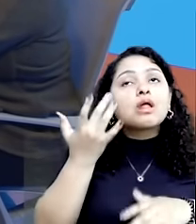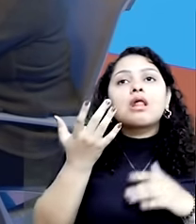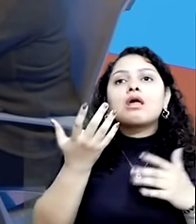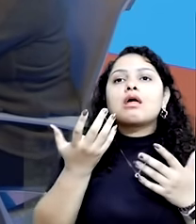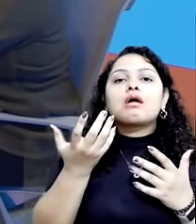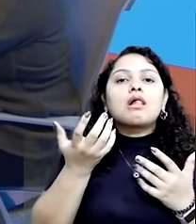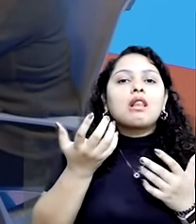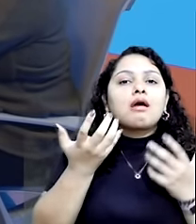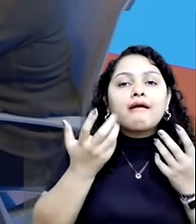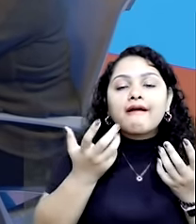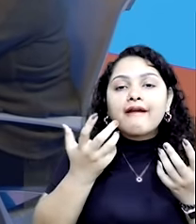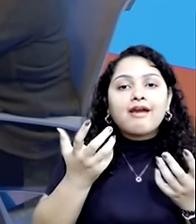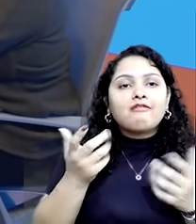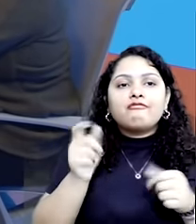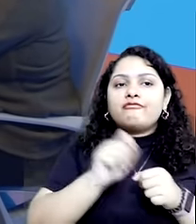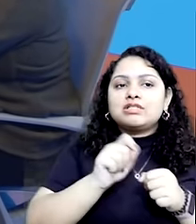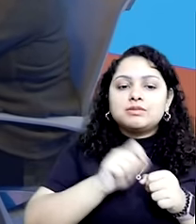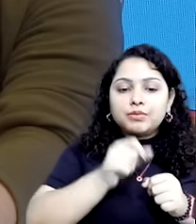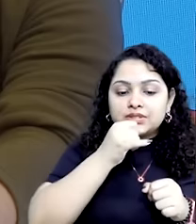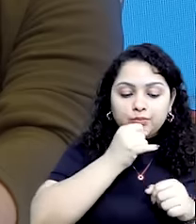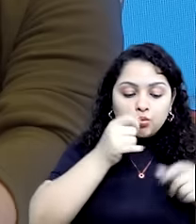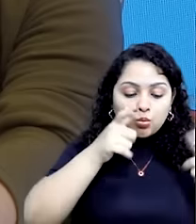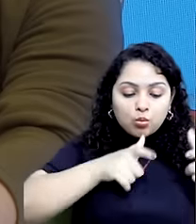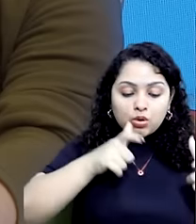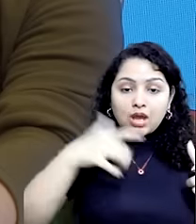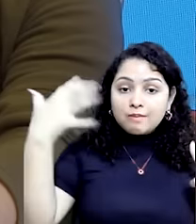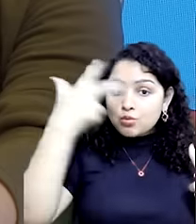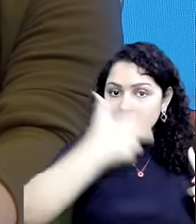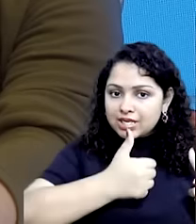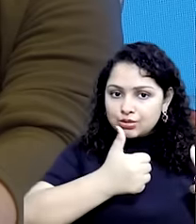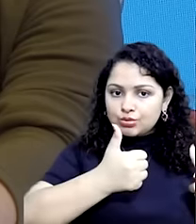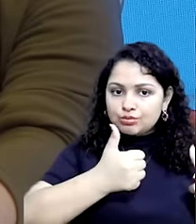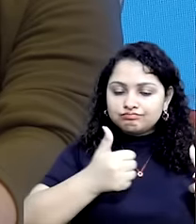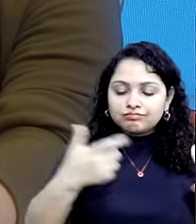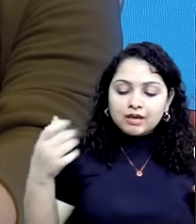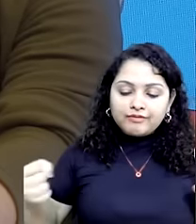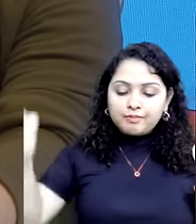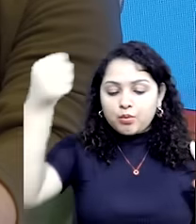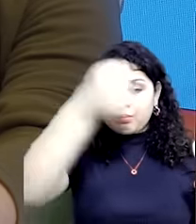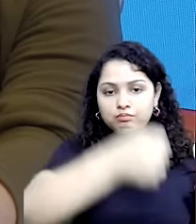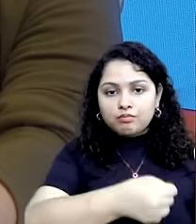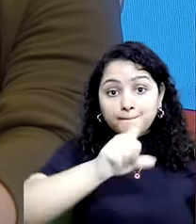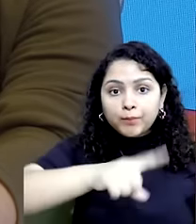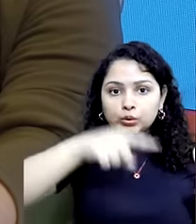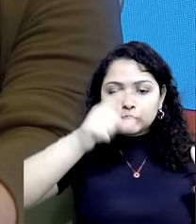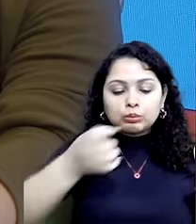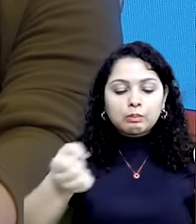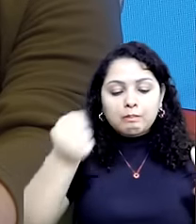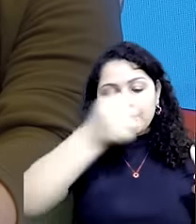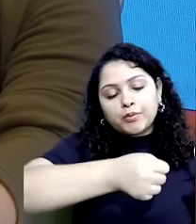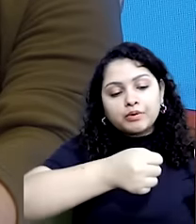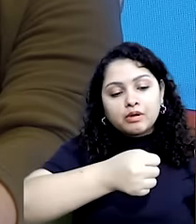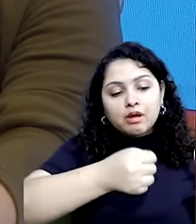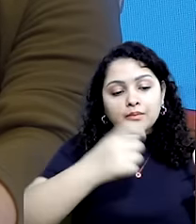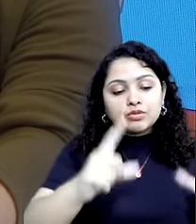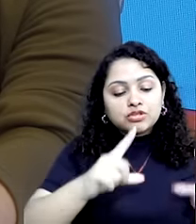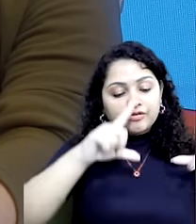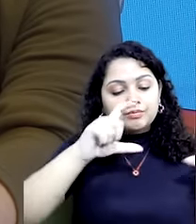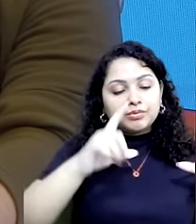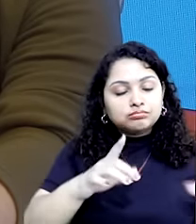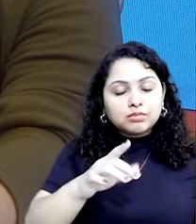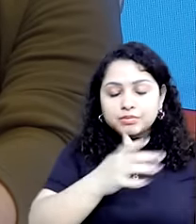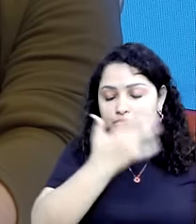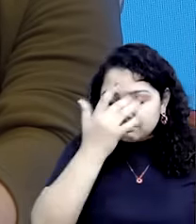interessada em fazer um cenário tão bonito que na hora que ela coloca a imagem quem tá vendo ela não entende